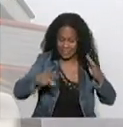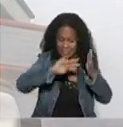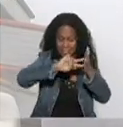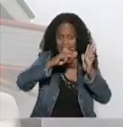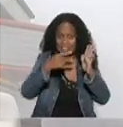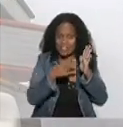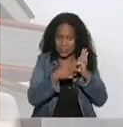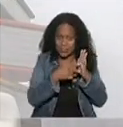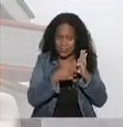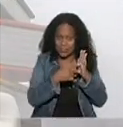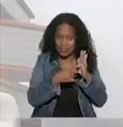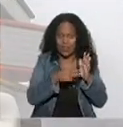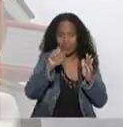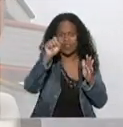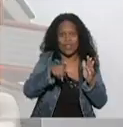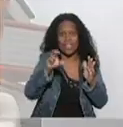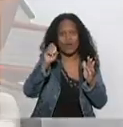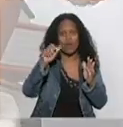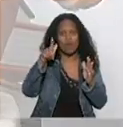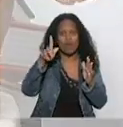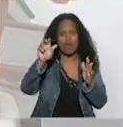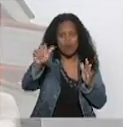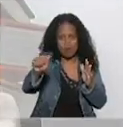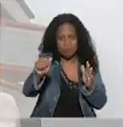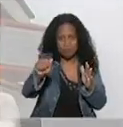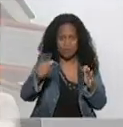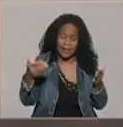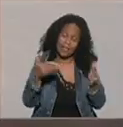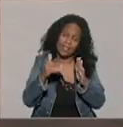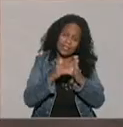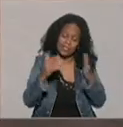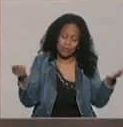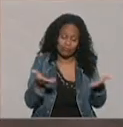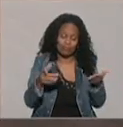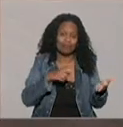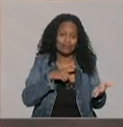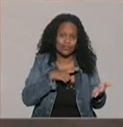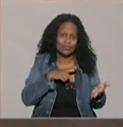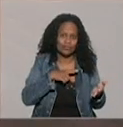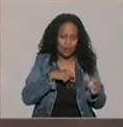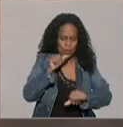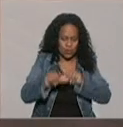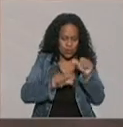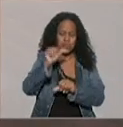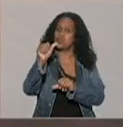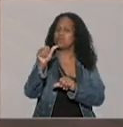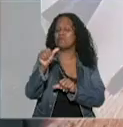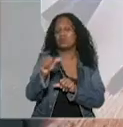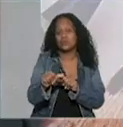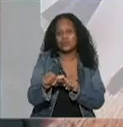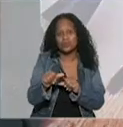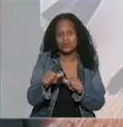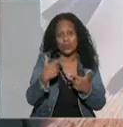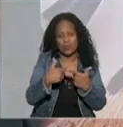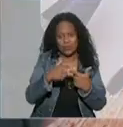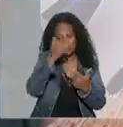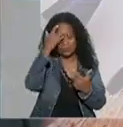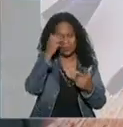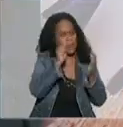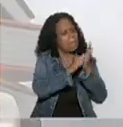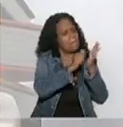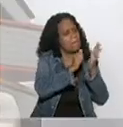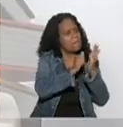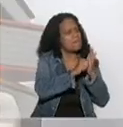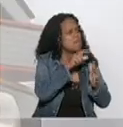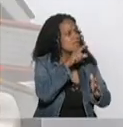perguntavam, é japonês? Que nome é esse? Ninguém entendia muito bem o Não, mas muito o nome, legal a muito história. legal. E